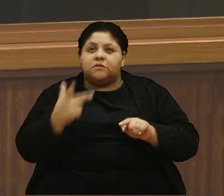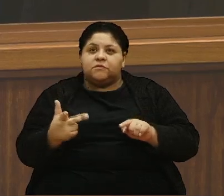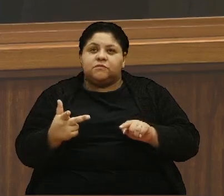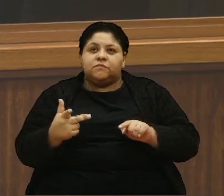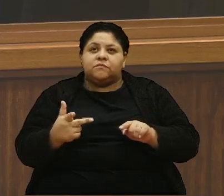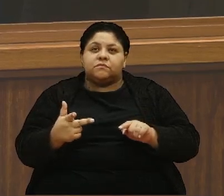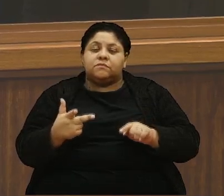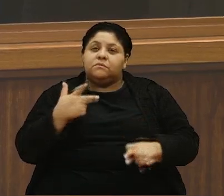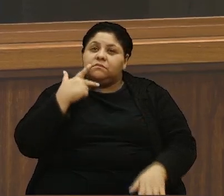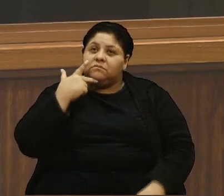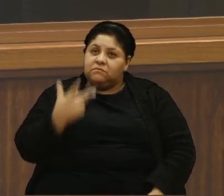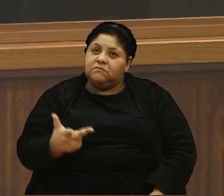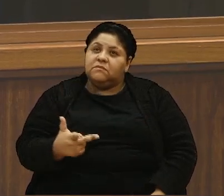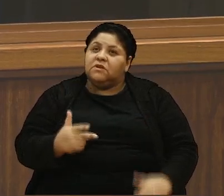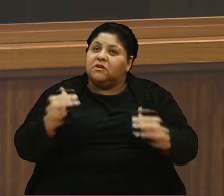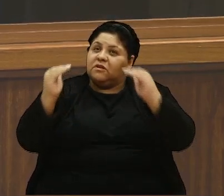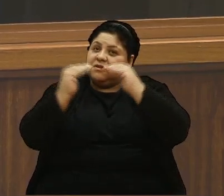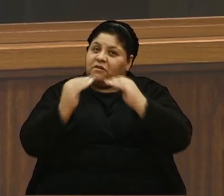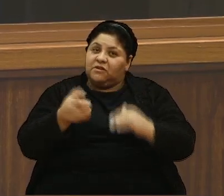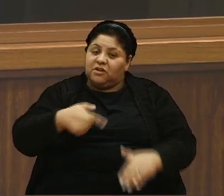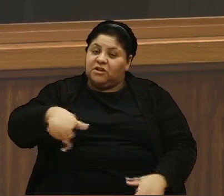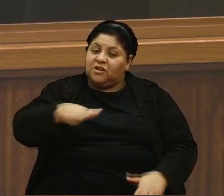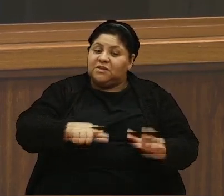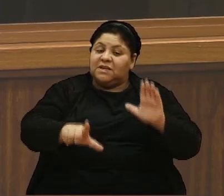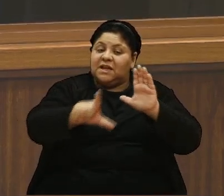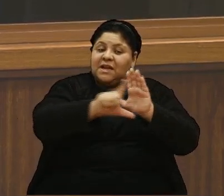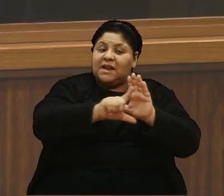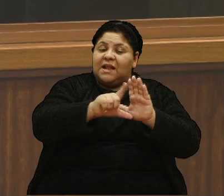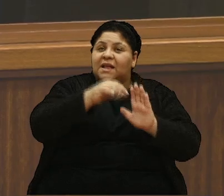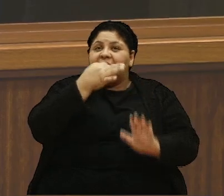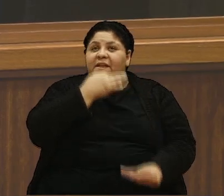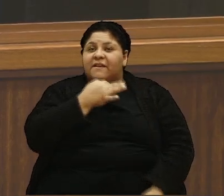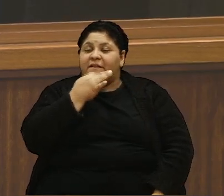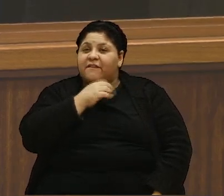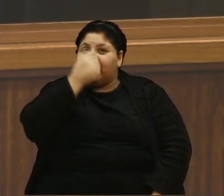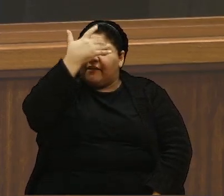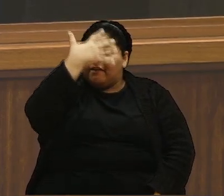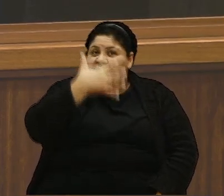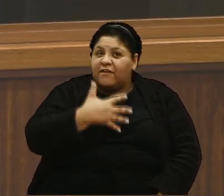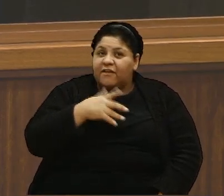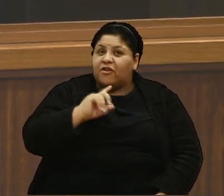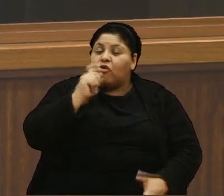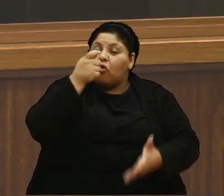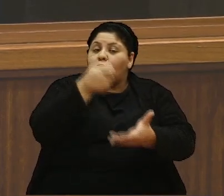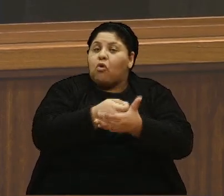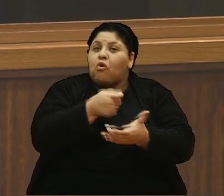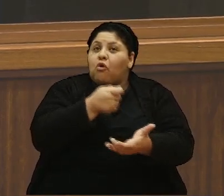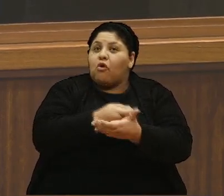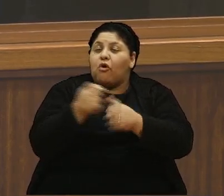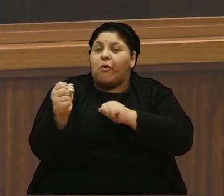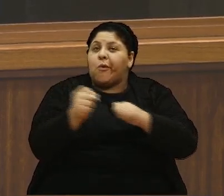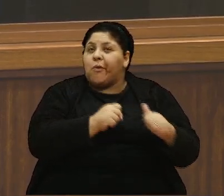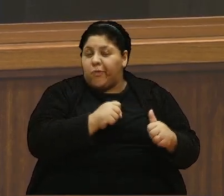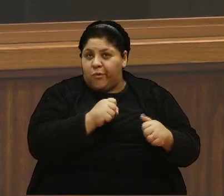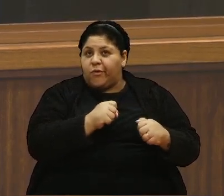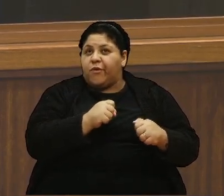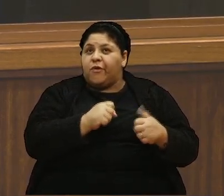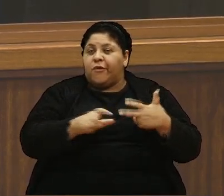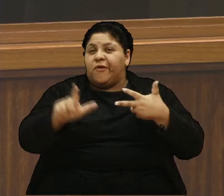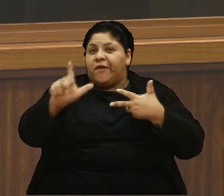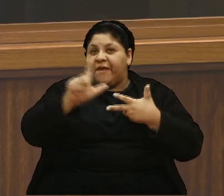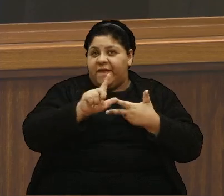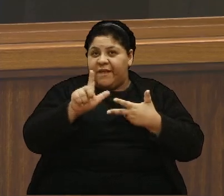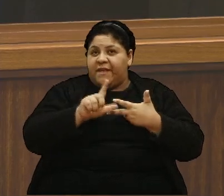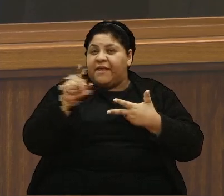ele reforça, ele vem ao encontro da nossa lei orgânica. A lei orgânica diz que uma das obrigações do poder